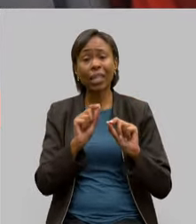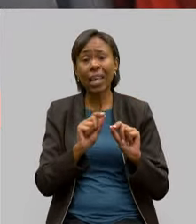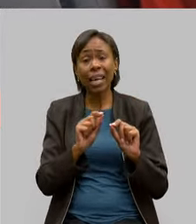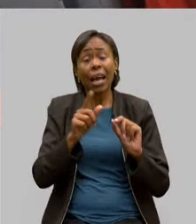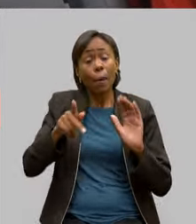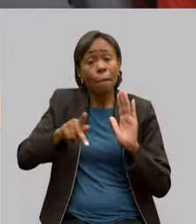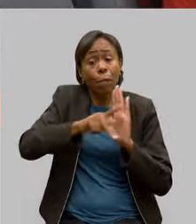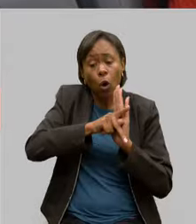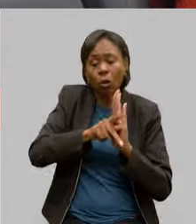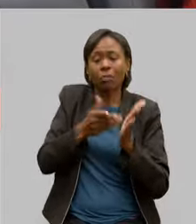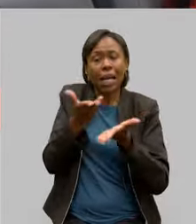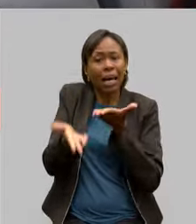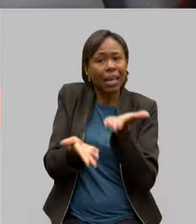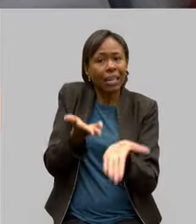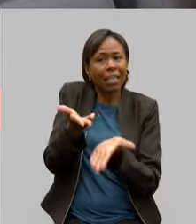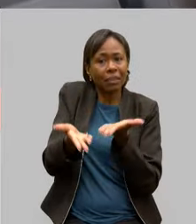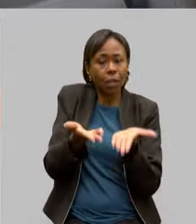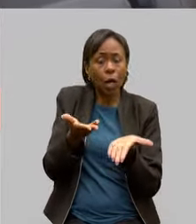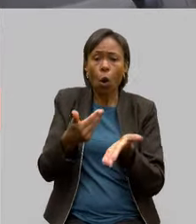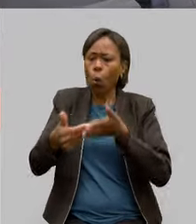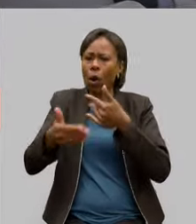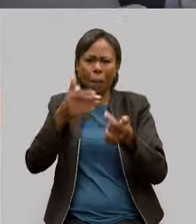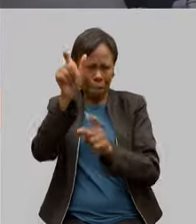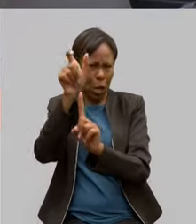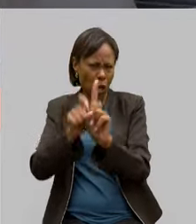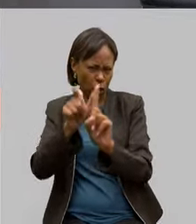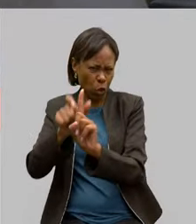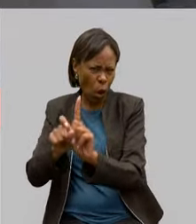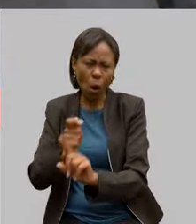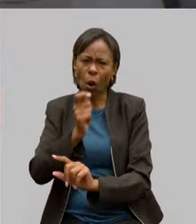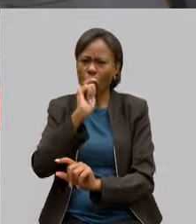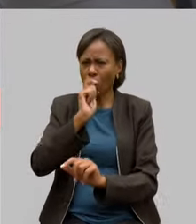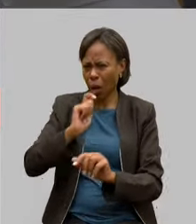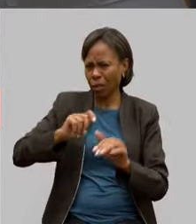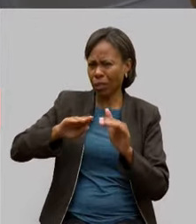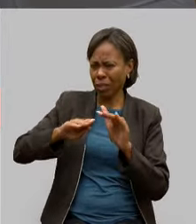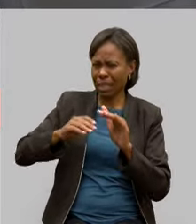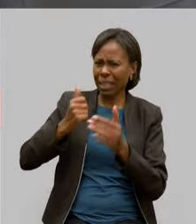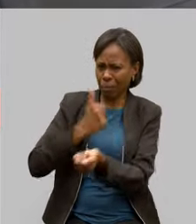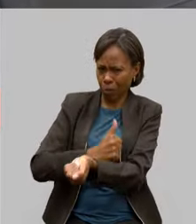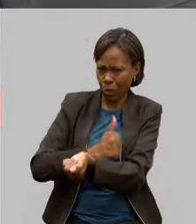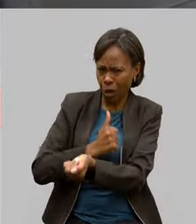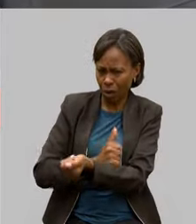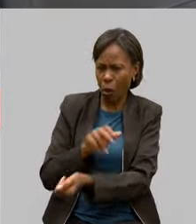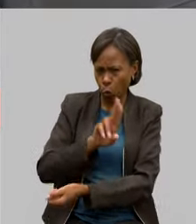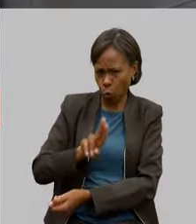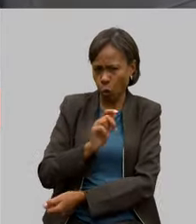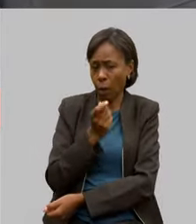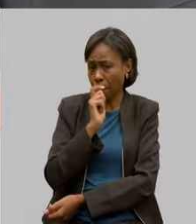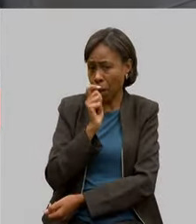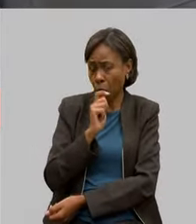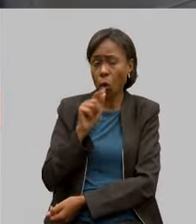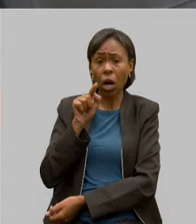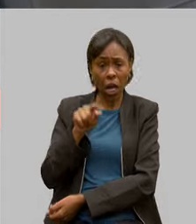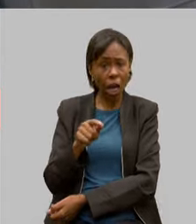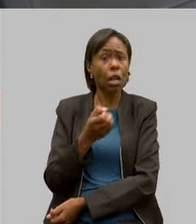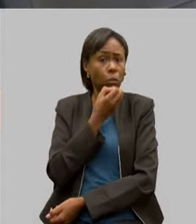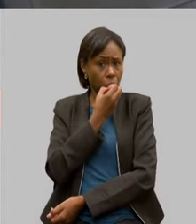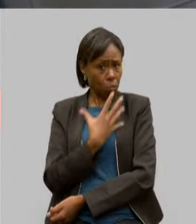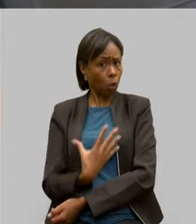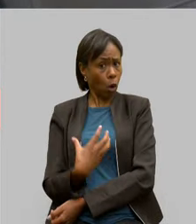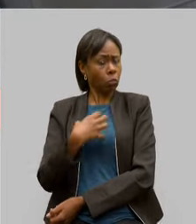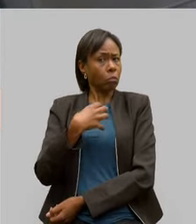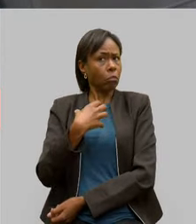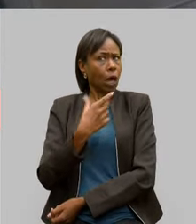terapêutico todo maconheiro que eu conheci todo usuário de maconha que eu conheci tinha benefícios com o uso da